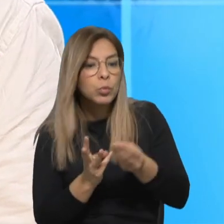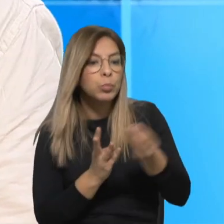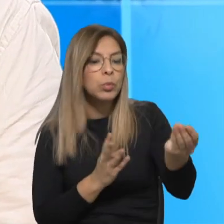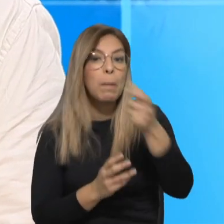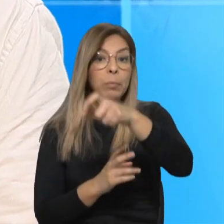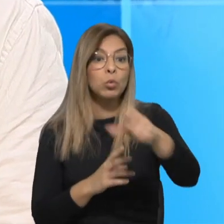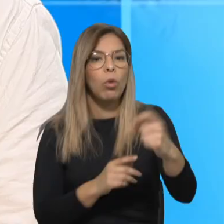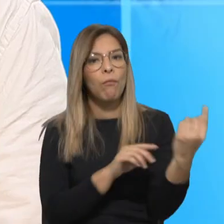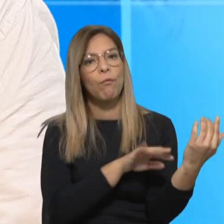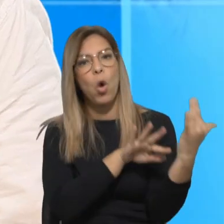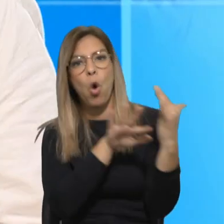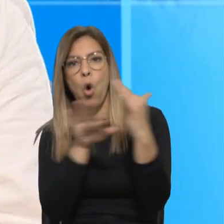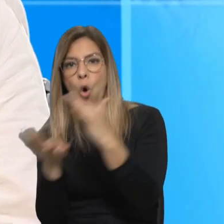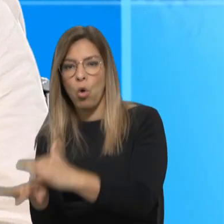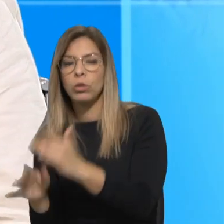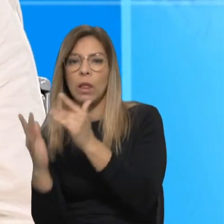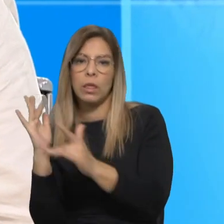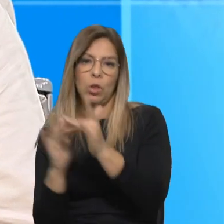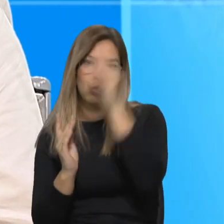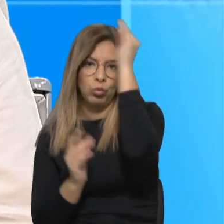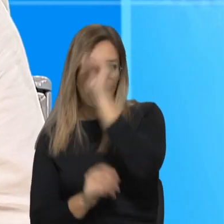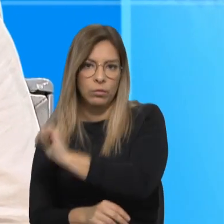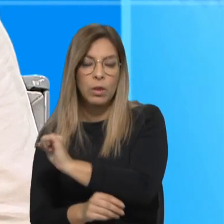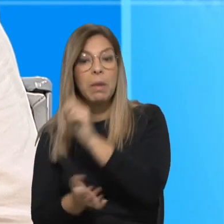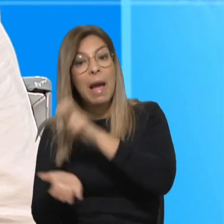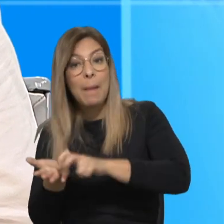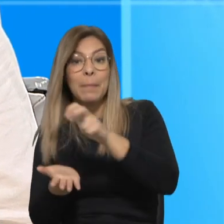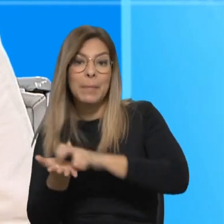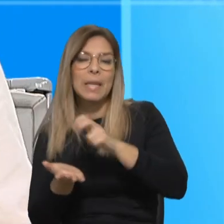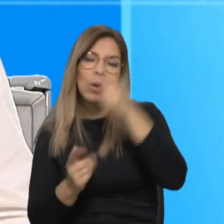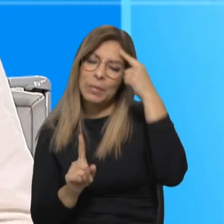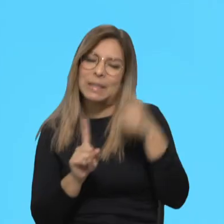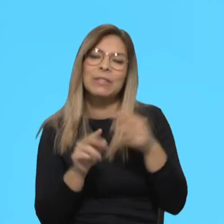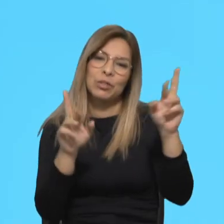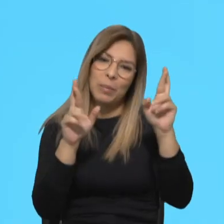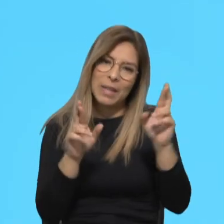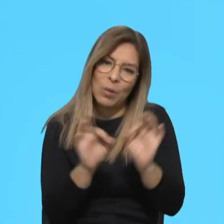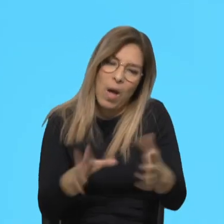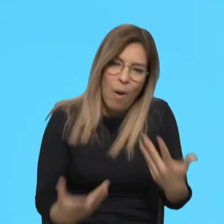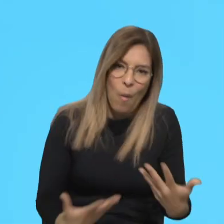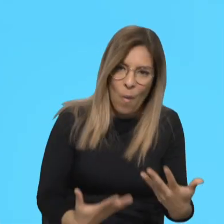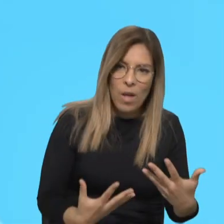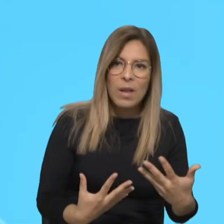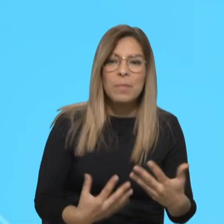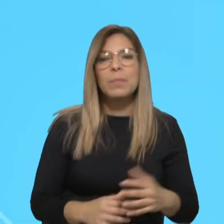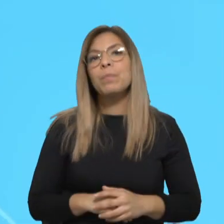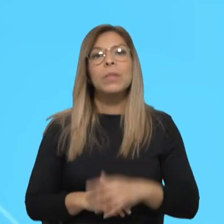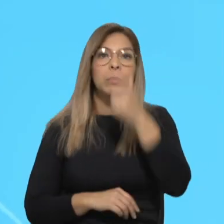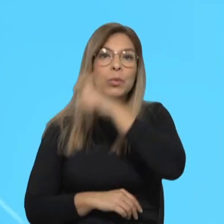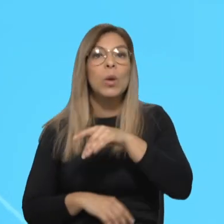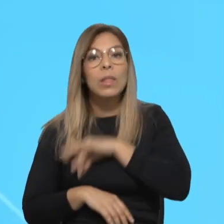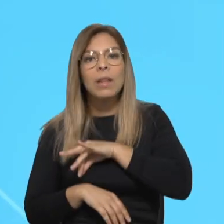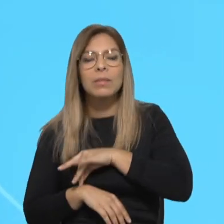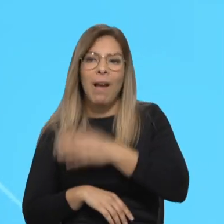esse regresso a Jerusalém que é o caminho dos peregrinos de esperança. O caminho da esperança. O caminho da esperança, os peregrinos da esperança. Para quem está doente e suas